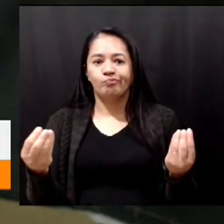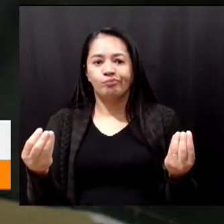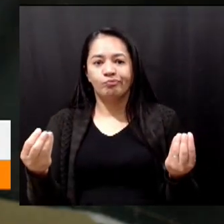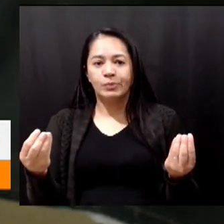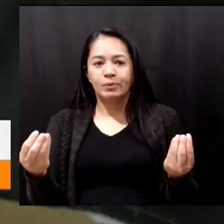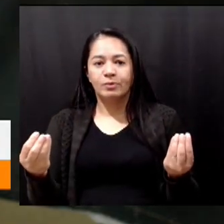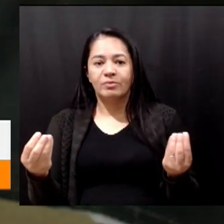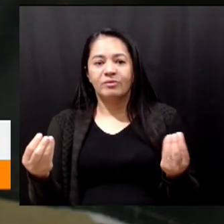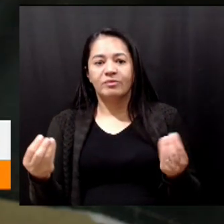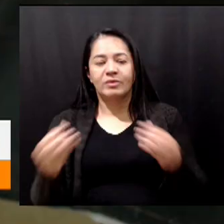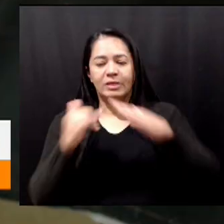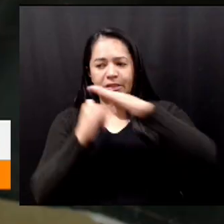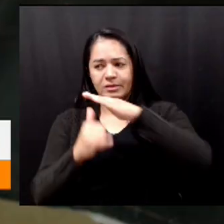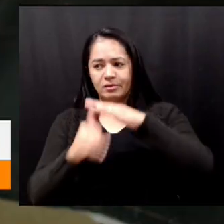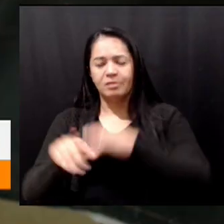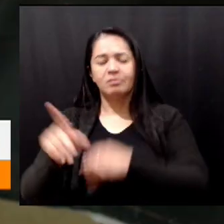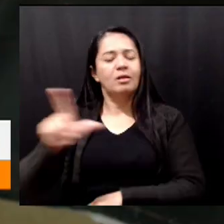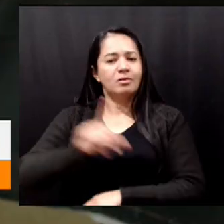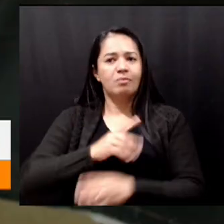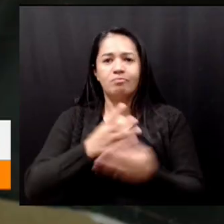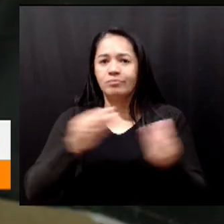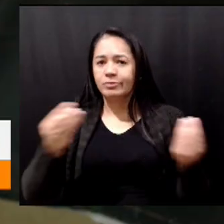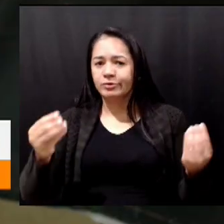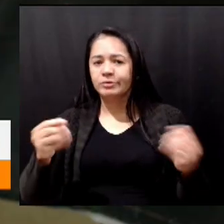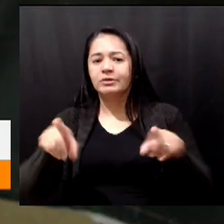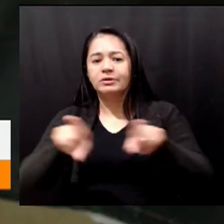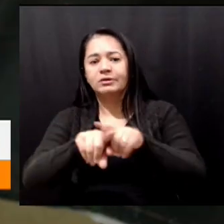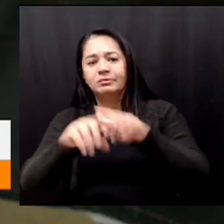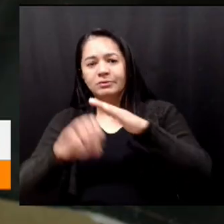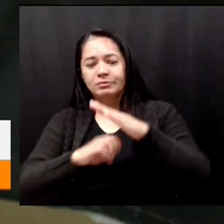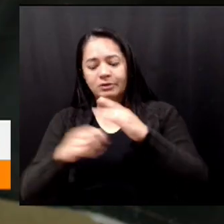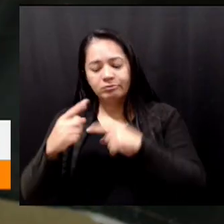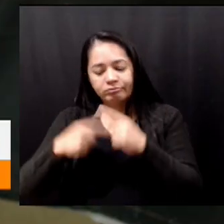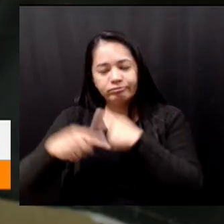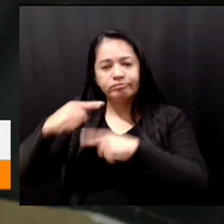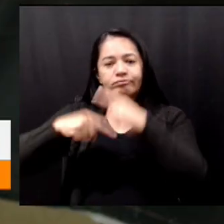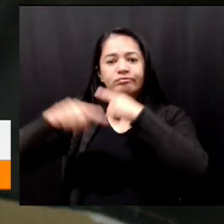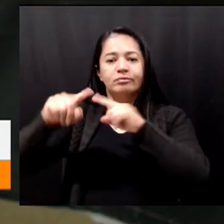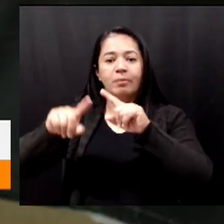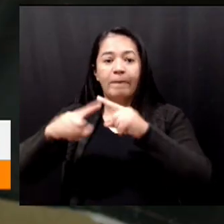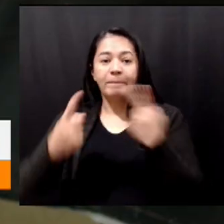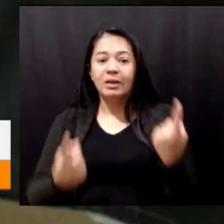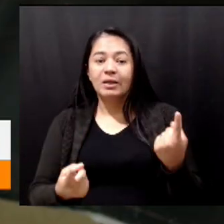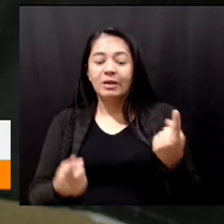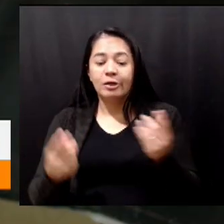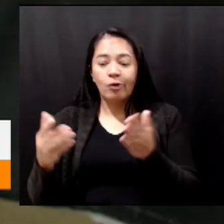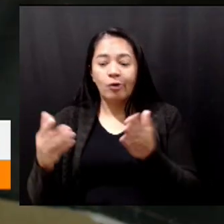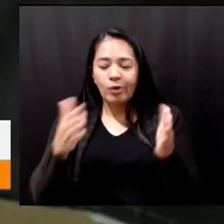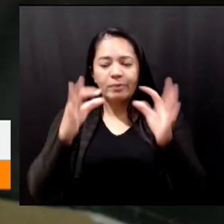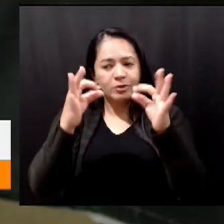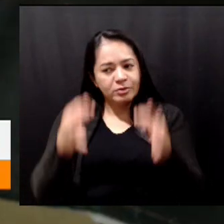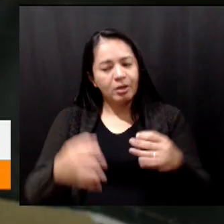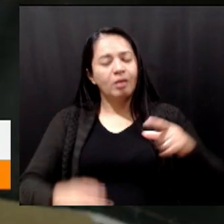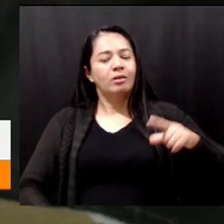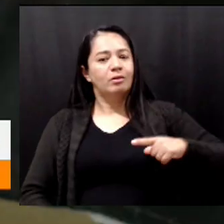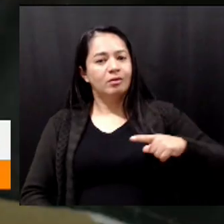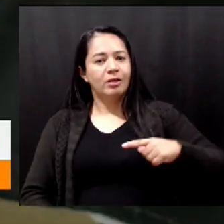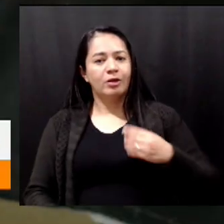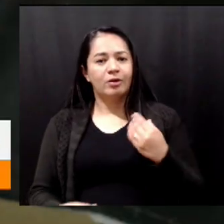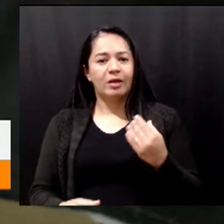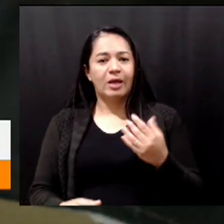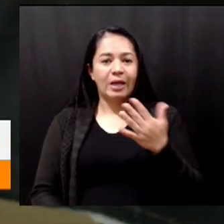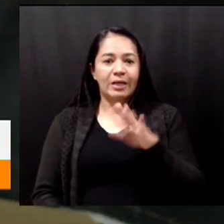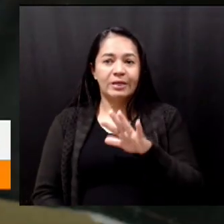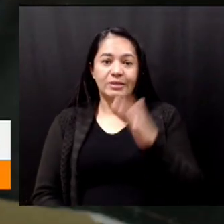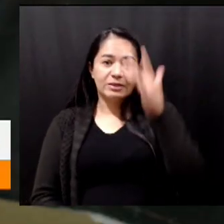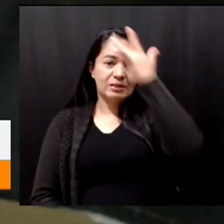startups e empresas que alavancaram. Então, só que tem um caminho certo a ser seguido. Então, às vezes as pessoas estão assistindo a gente e falam, mas o